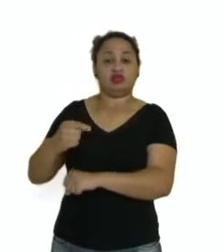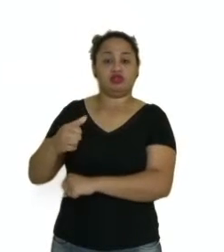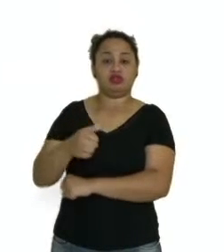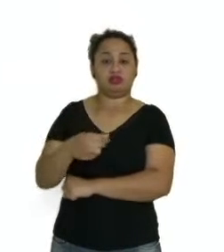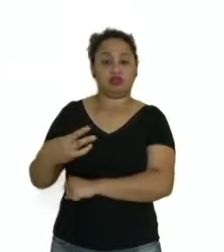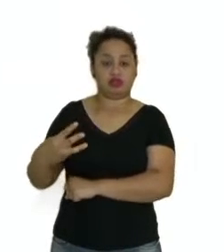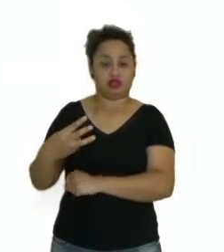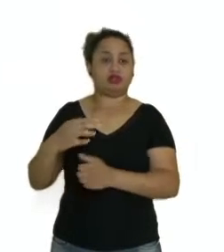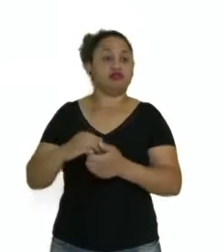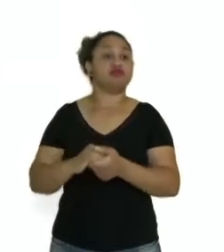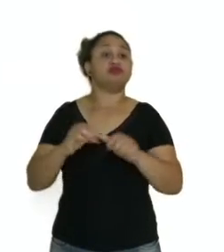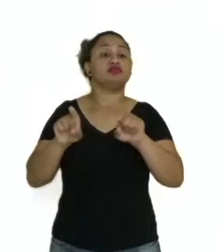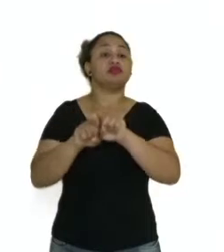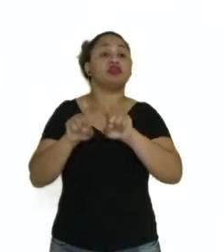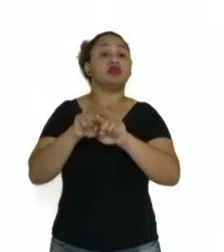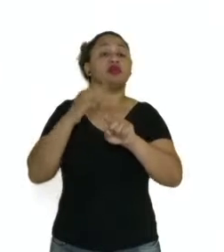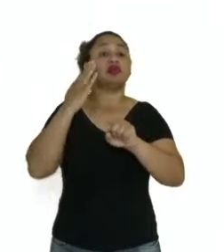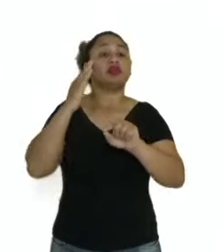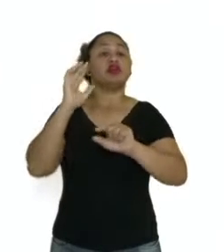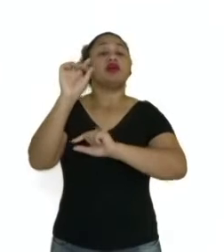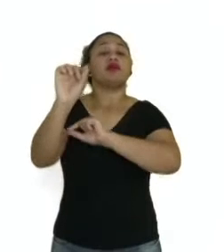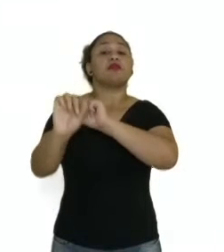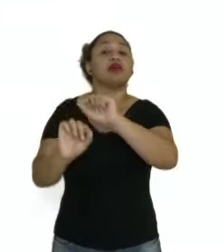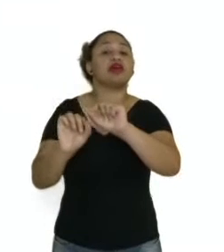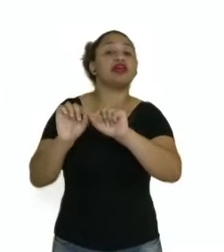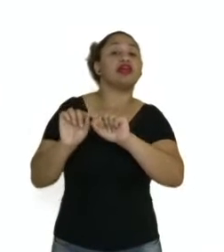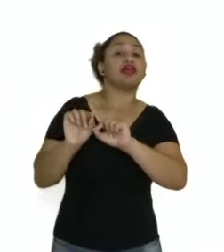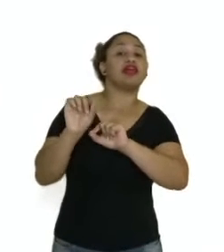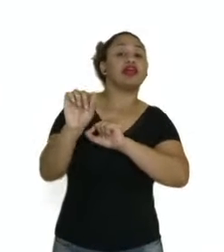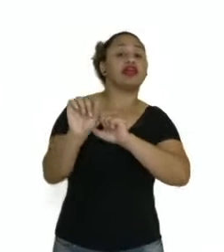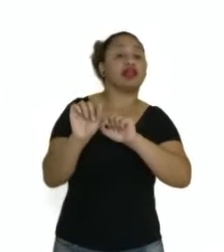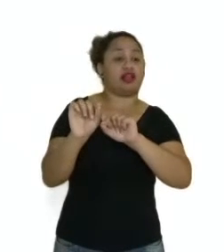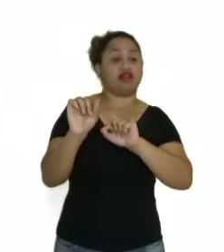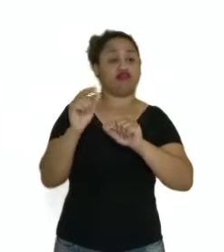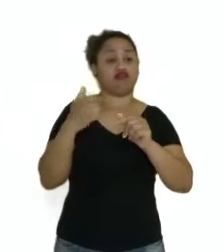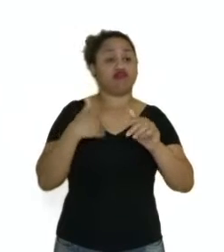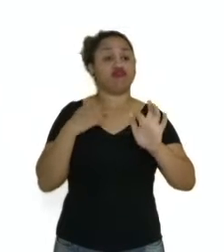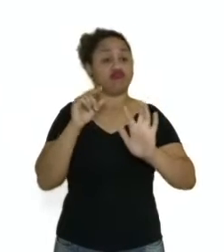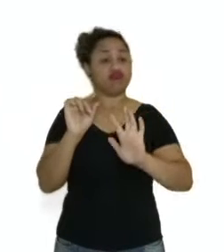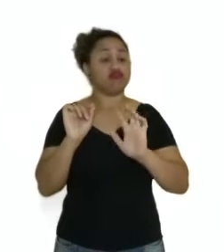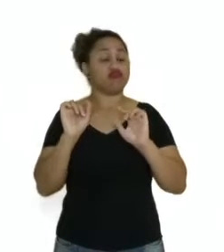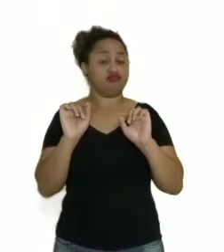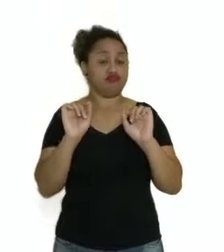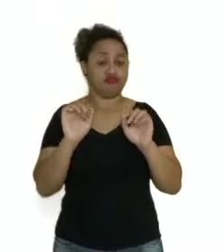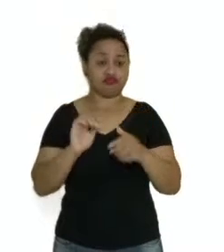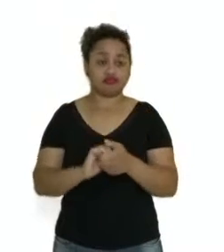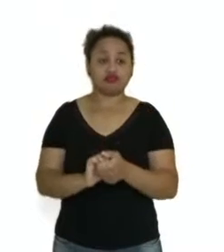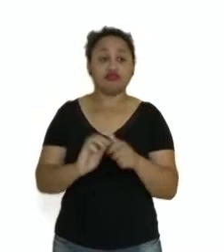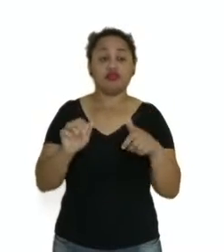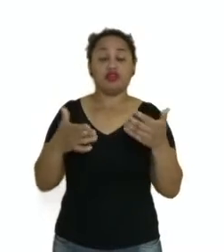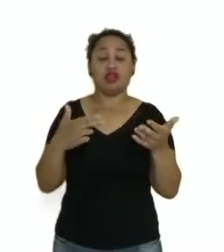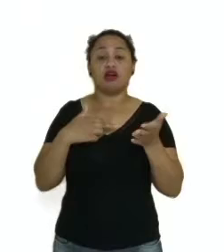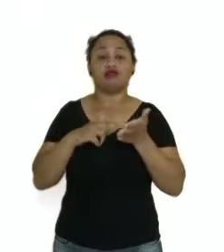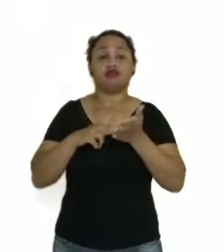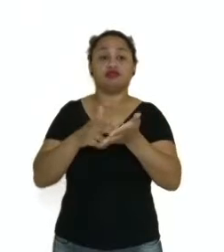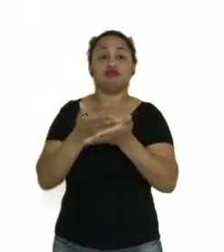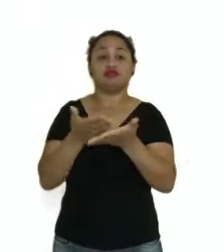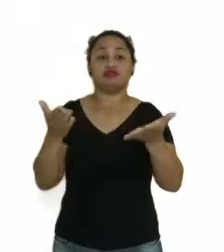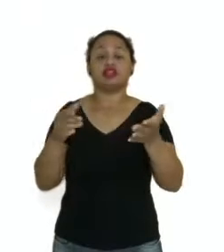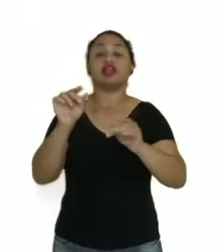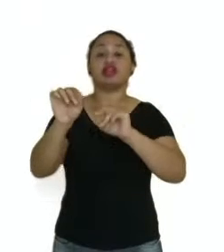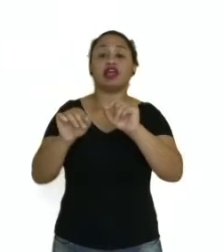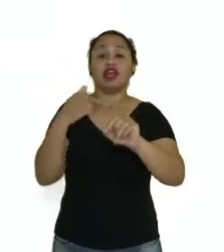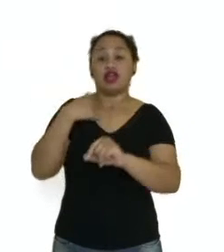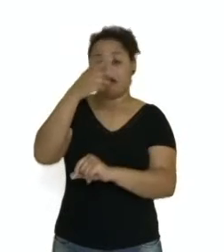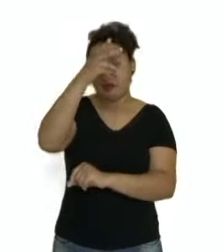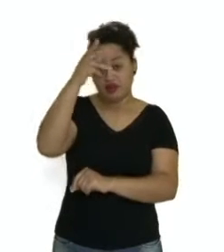identificação do destinatário, ou seja, o interlocutor. No nosso caso, carta aberta, Prefeitura